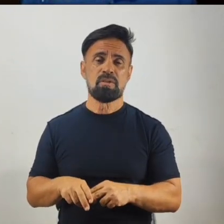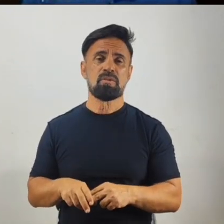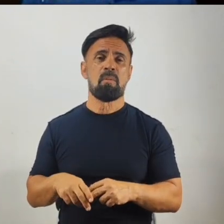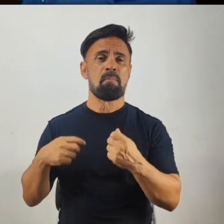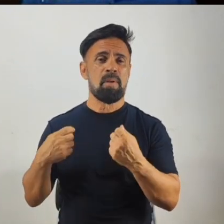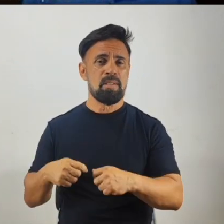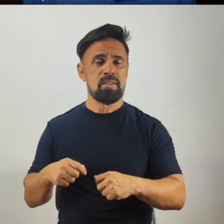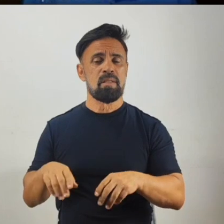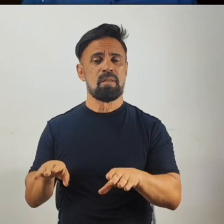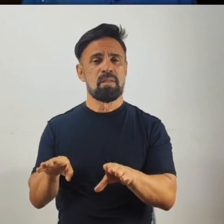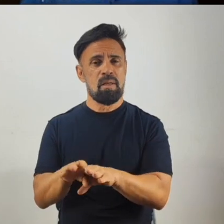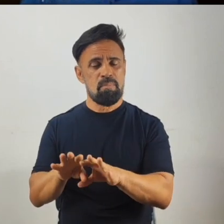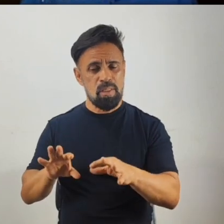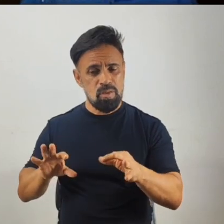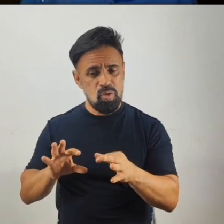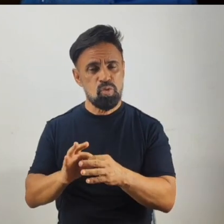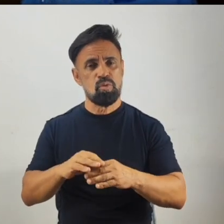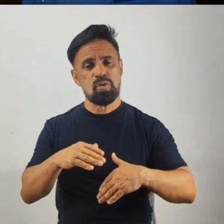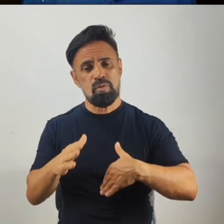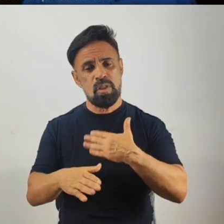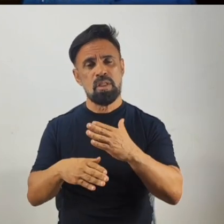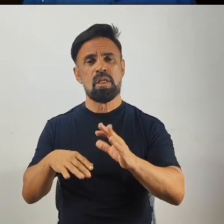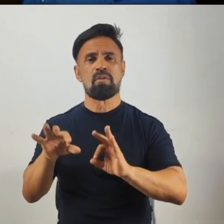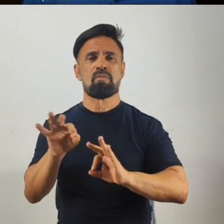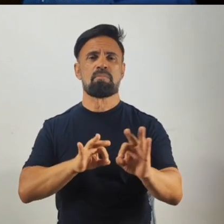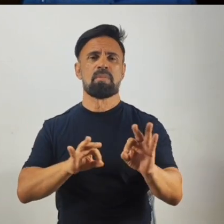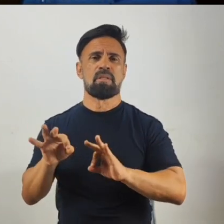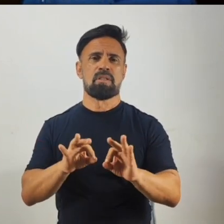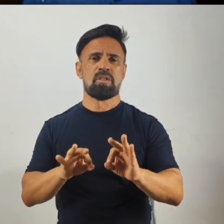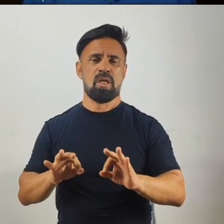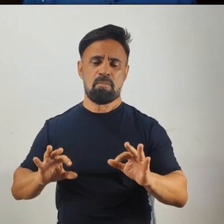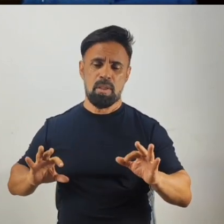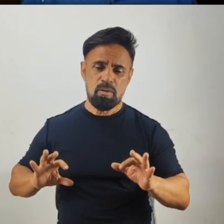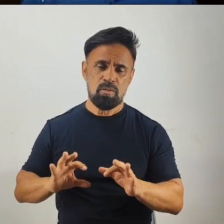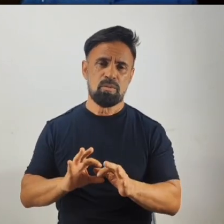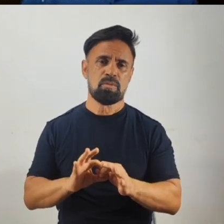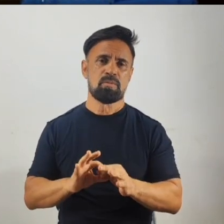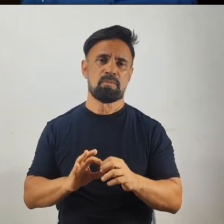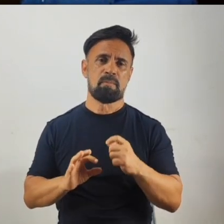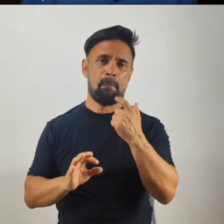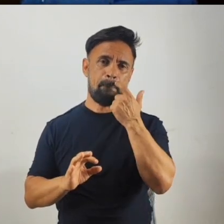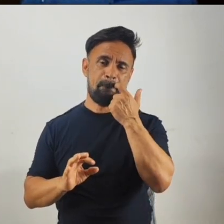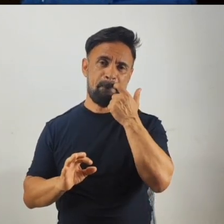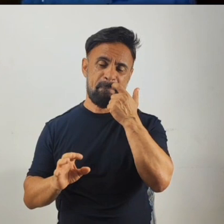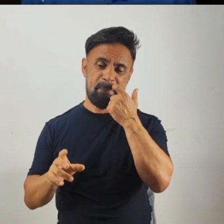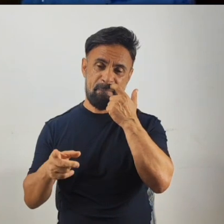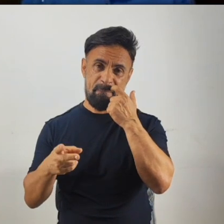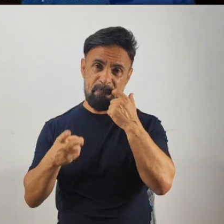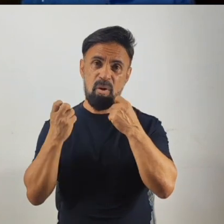eles precisam estar também construindo o planejamento de maneira que ele se